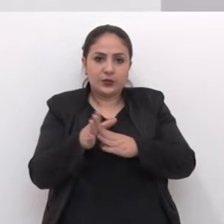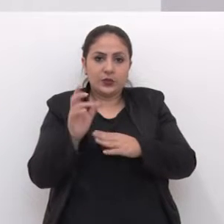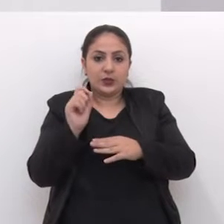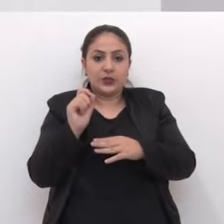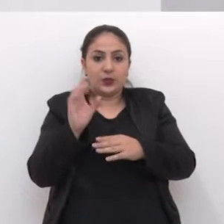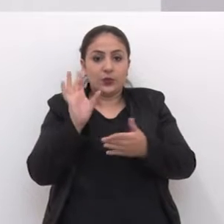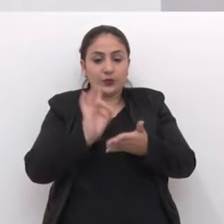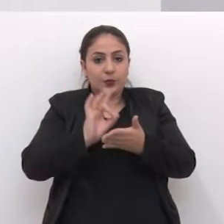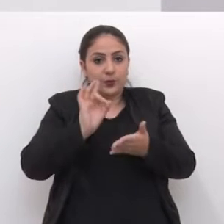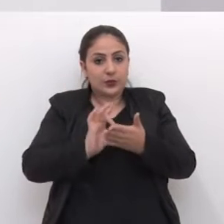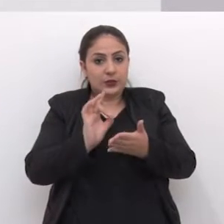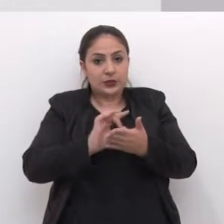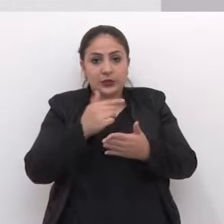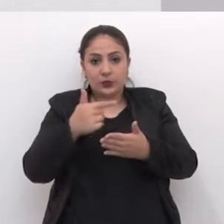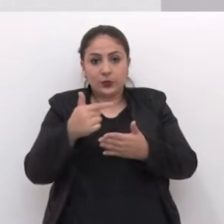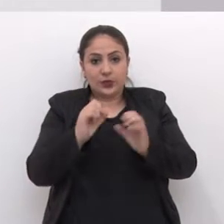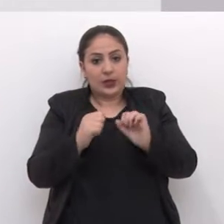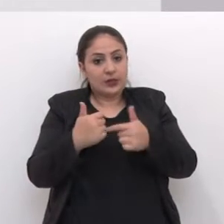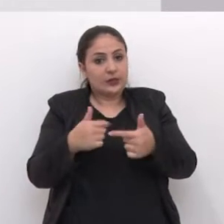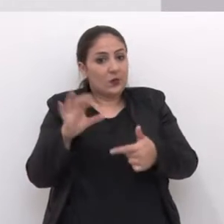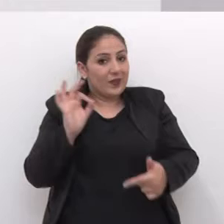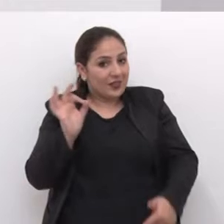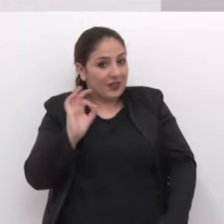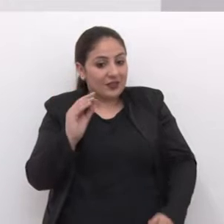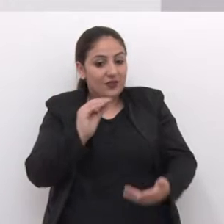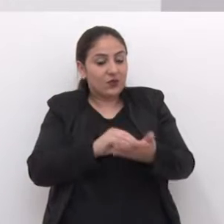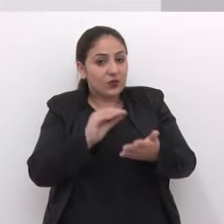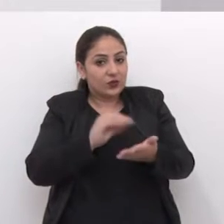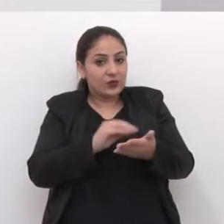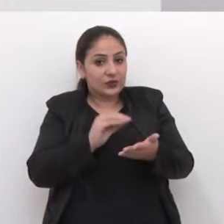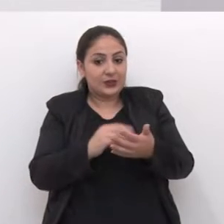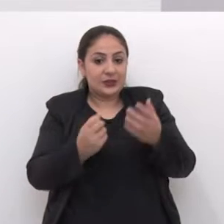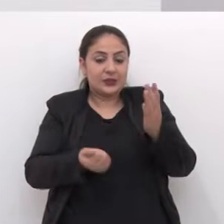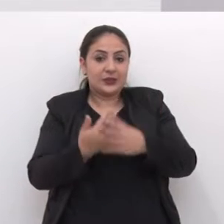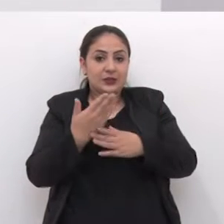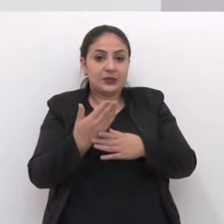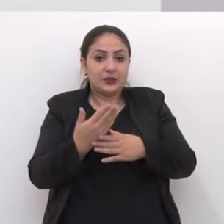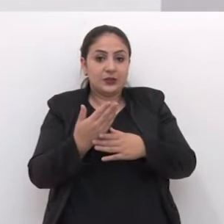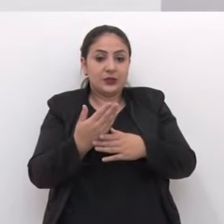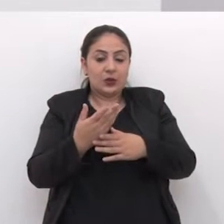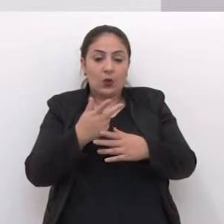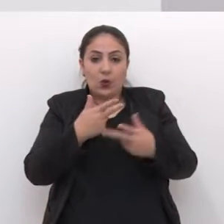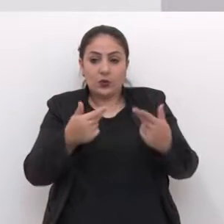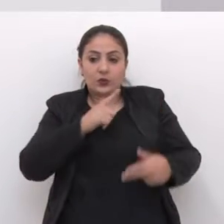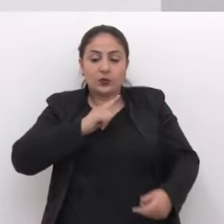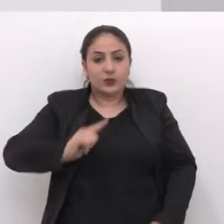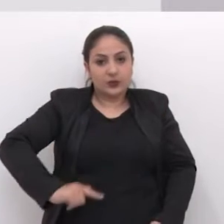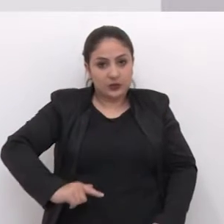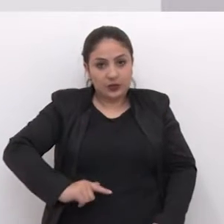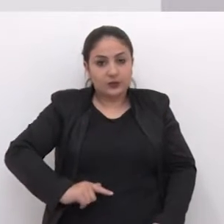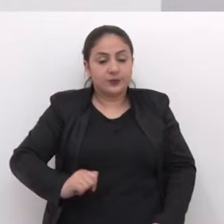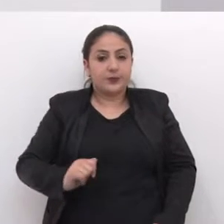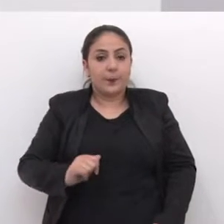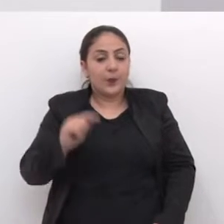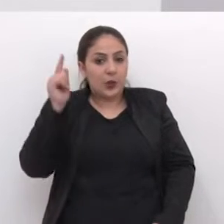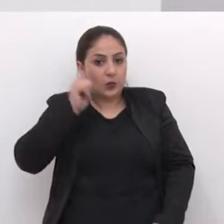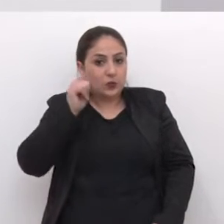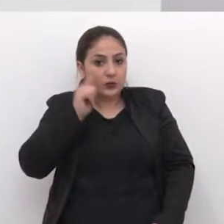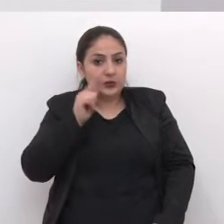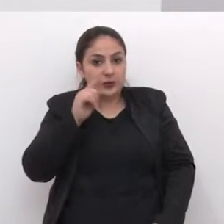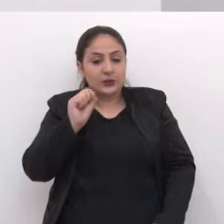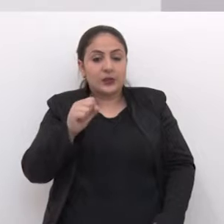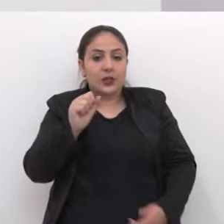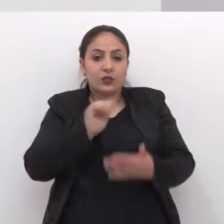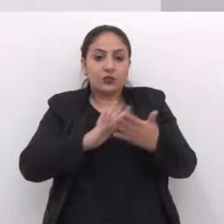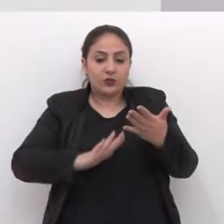esse Conselho é que atualmente ele não está ativo, ou seja, falta na sua composição indicações governamentais e não